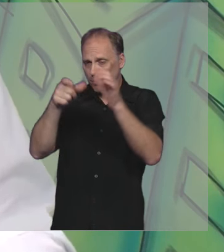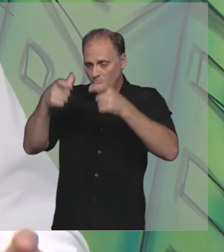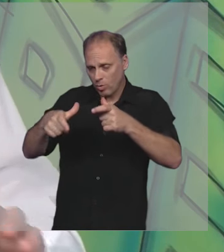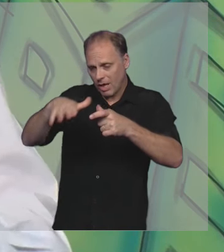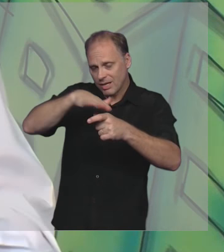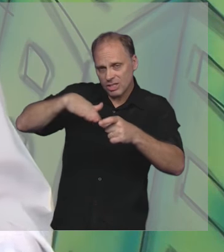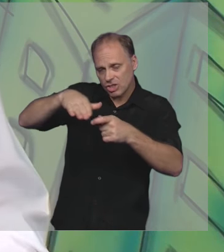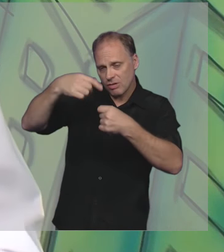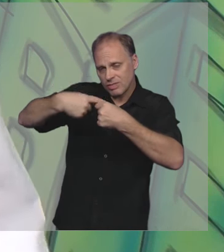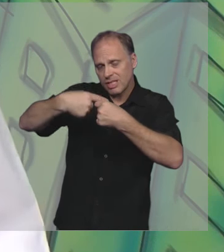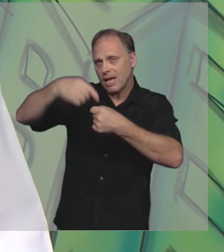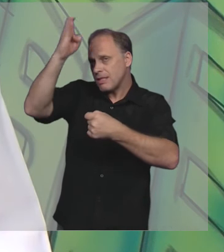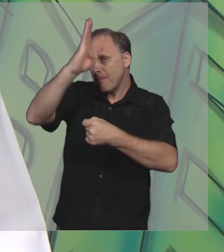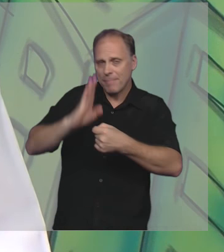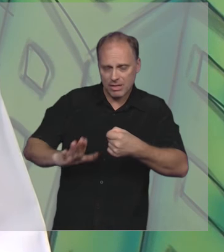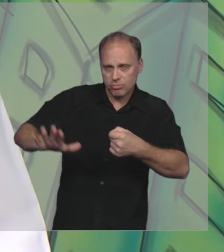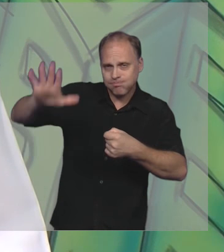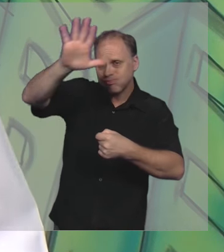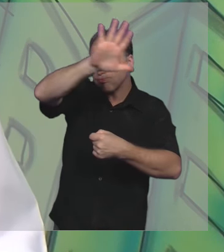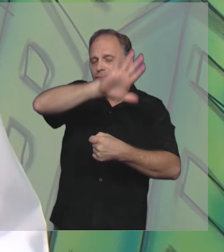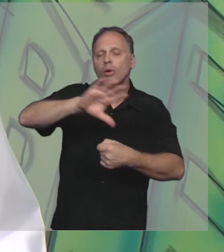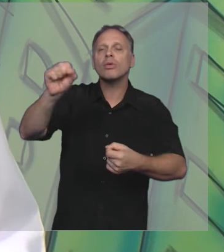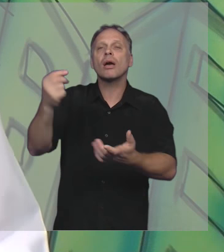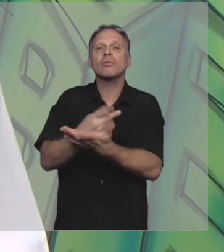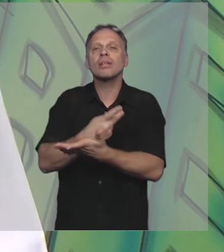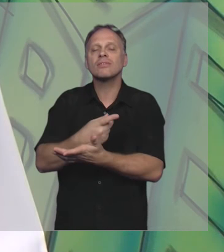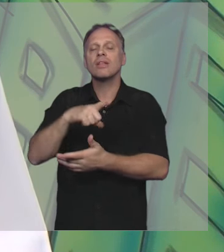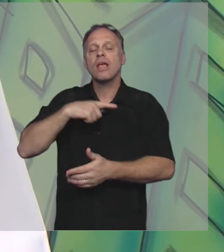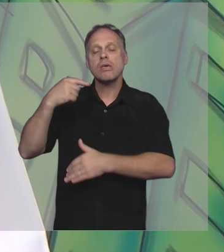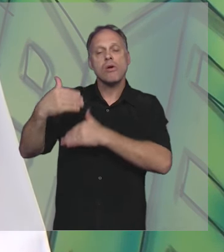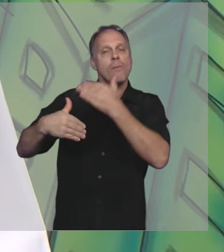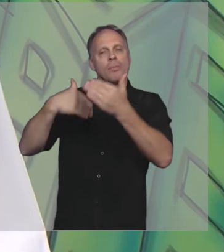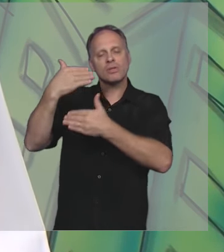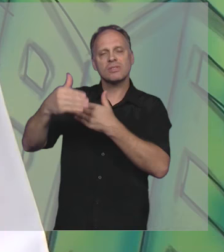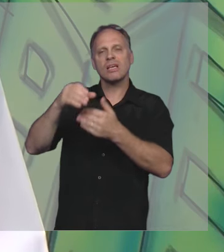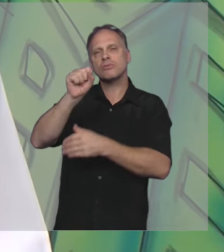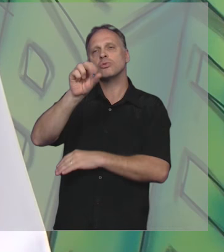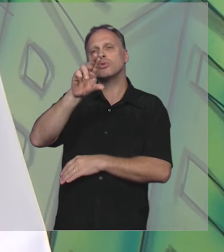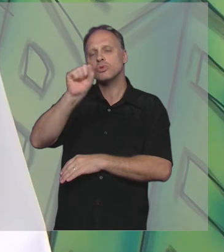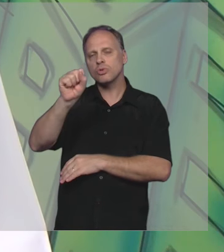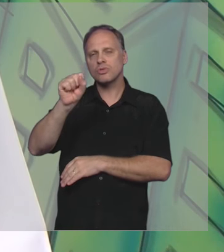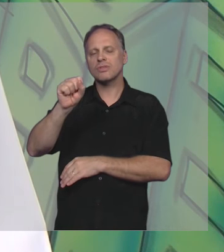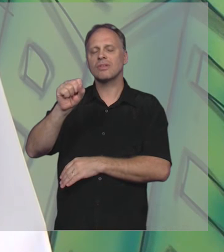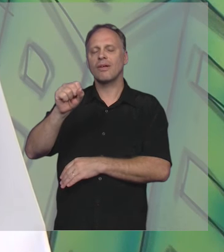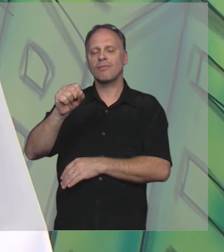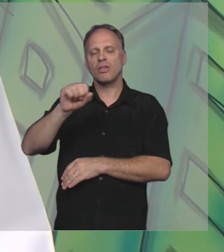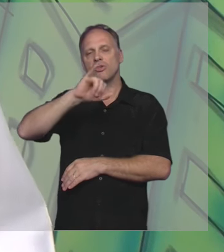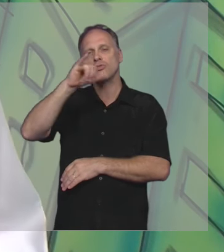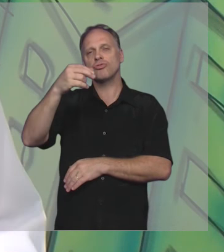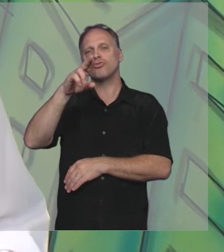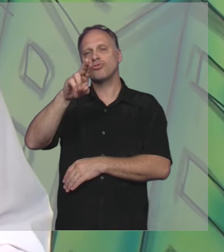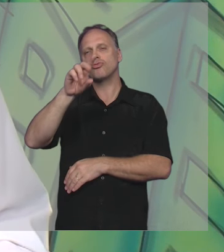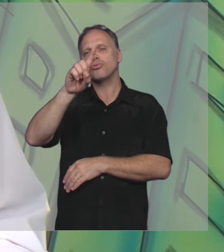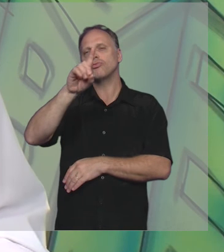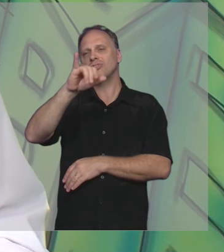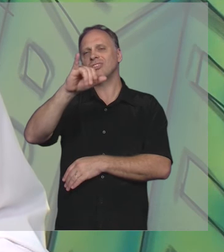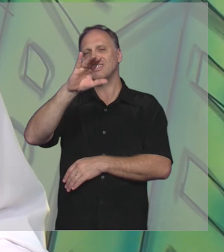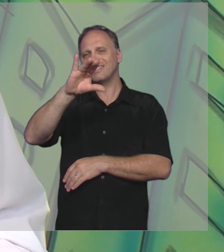territorial, a nível de todo o Brasil, o que acontece? Nós temos um processo chamado no SUS de judicialização. Então,